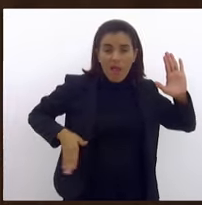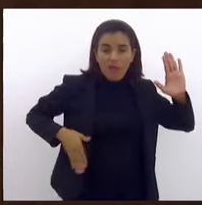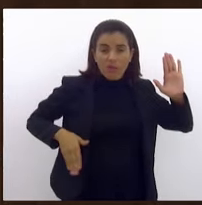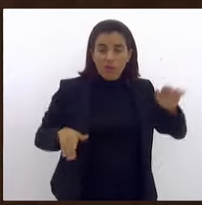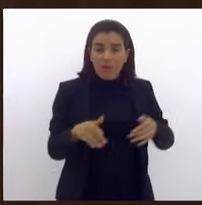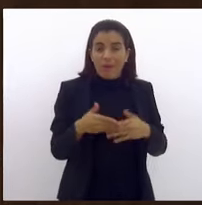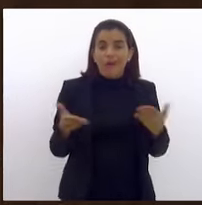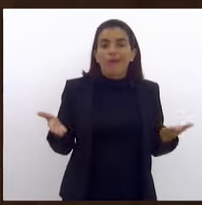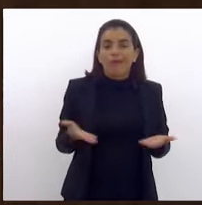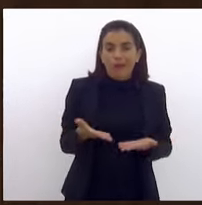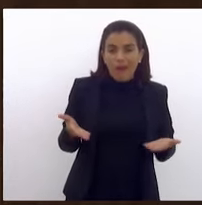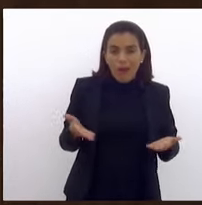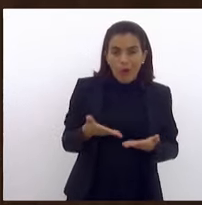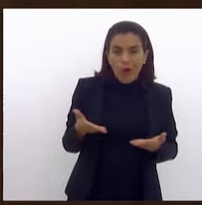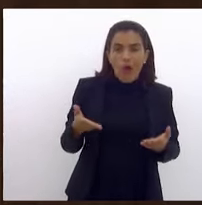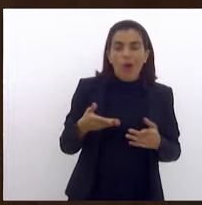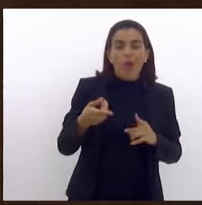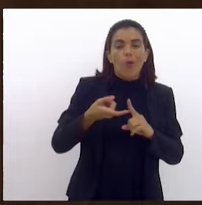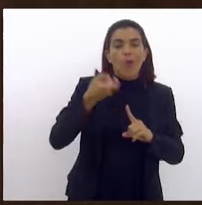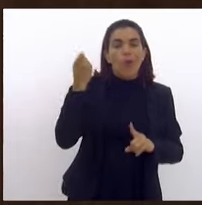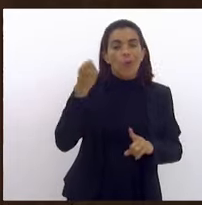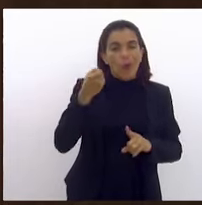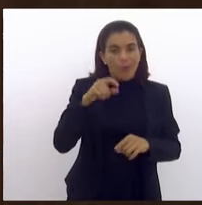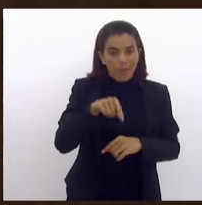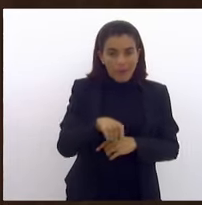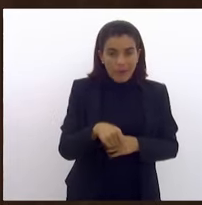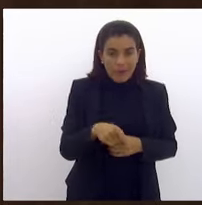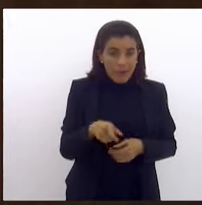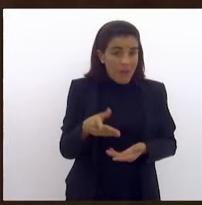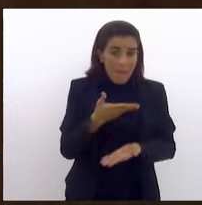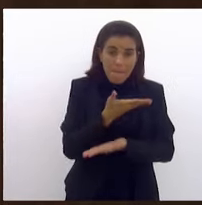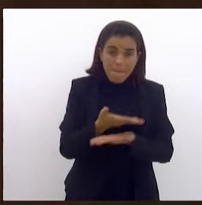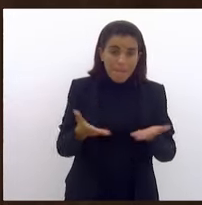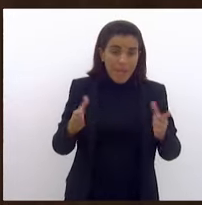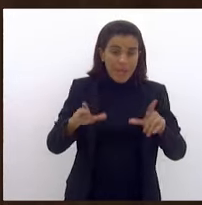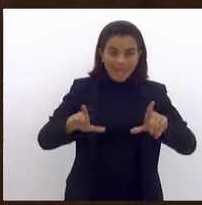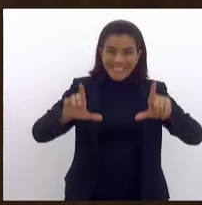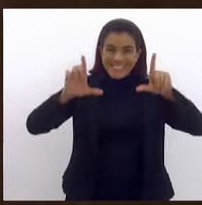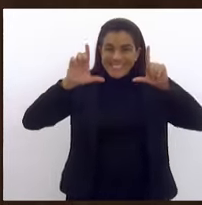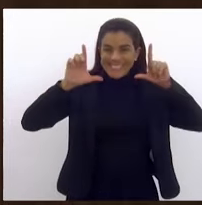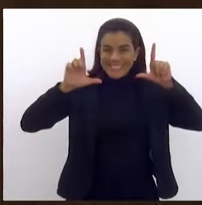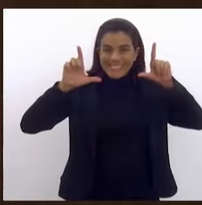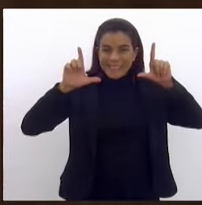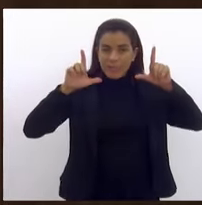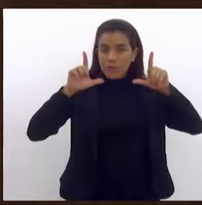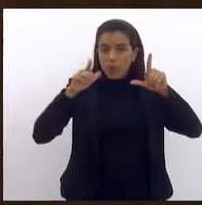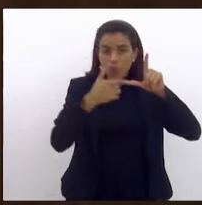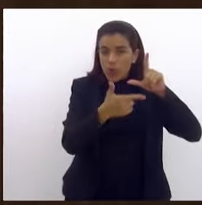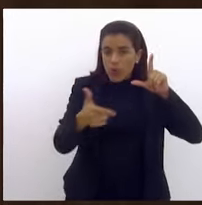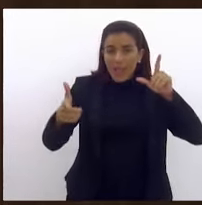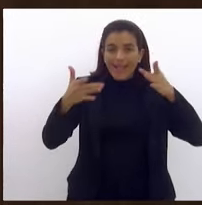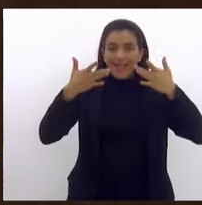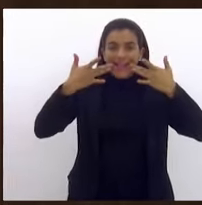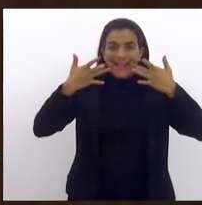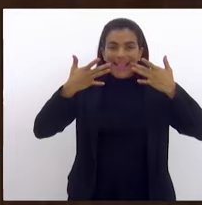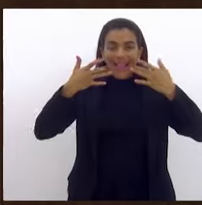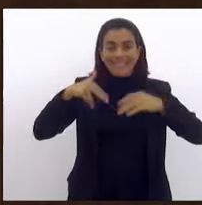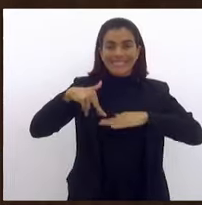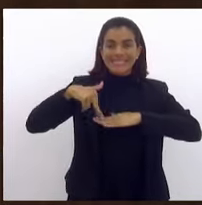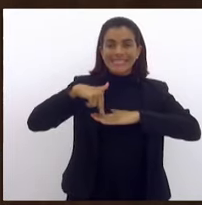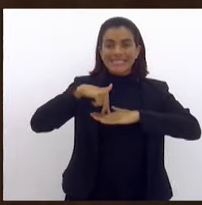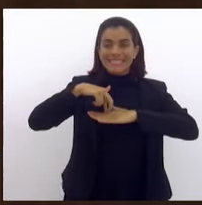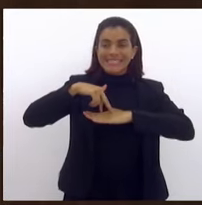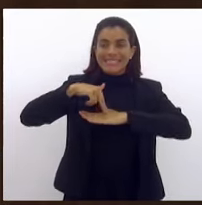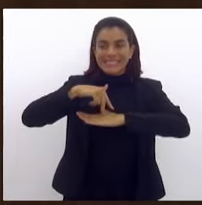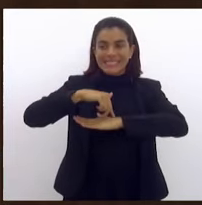E agora o golpe de misericórdia vai ser ele perder o palco dele, que ele não vai ter mais o teatro que ele está acostumado a